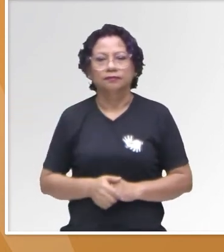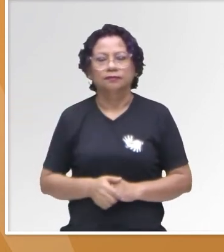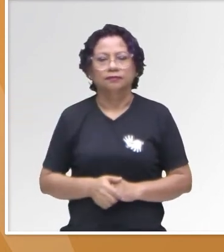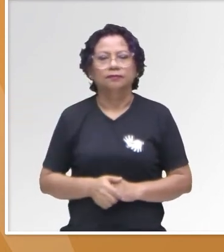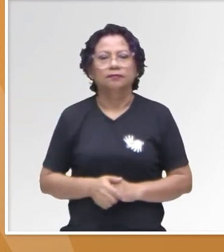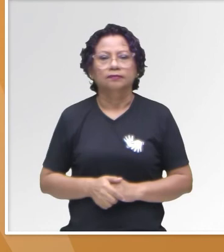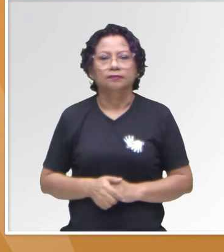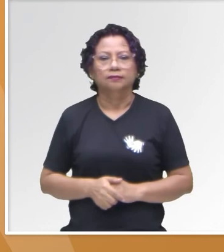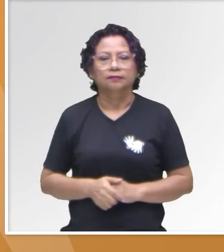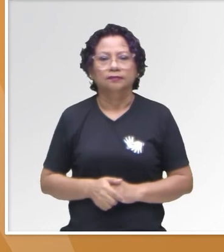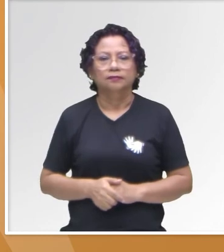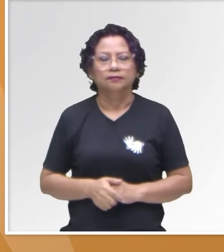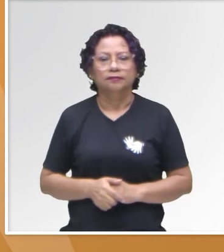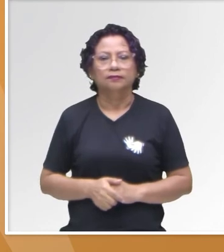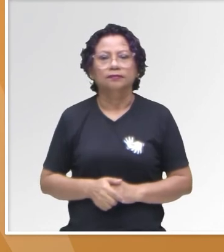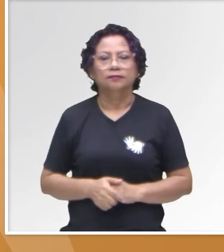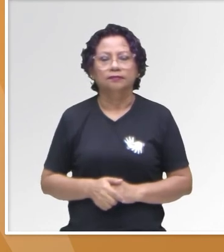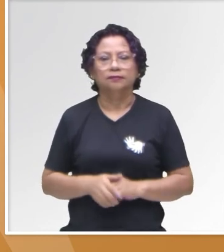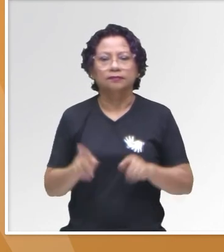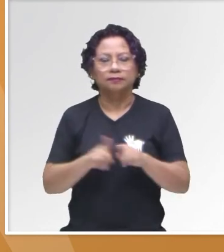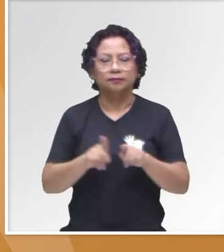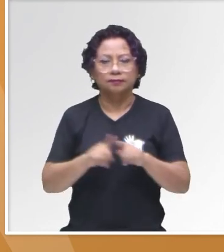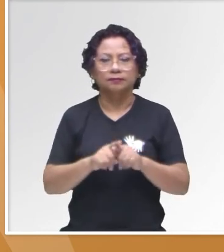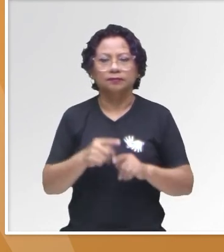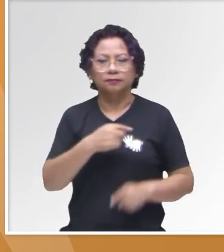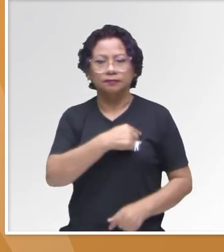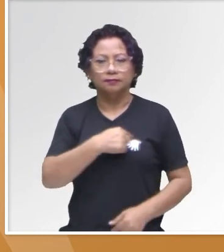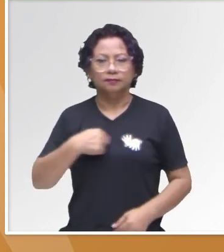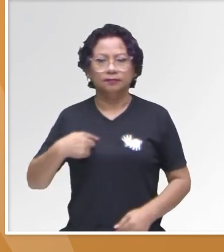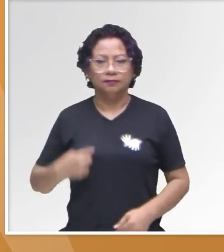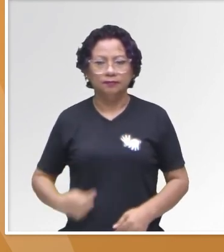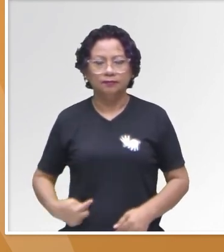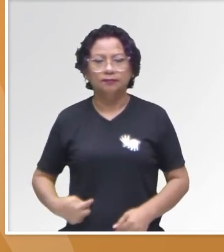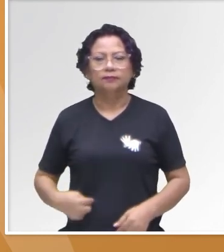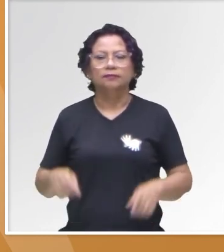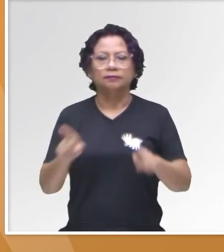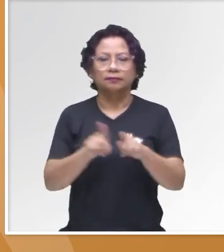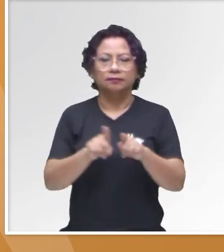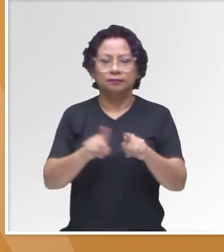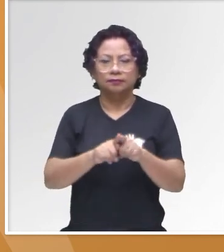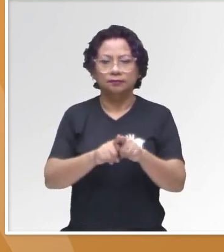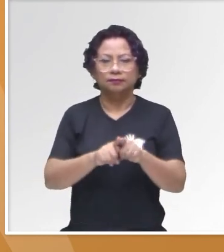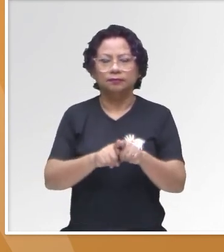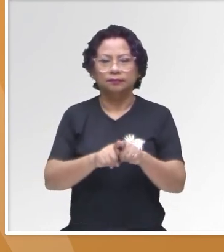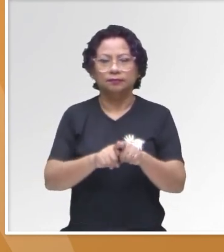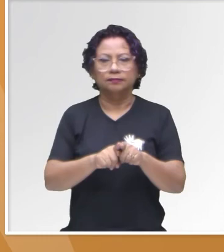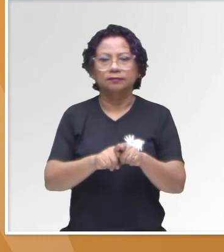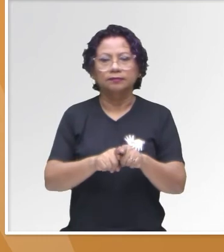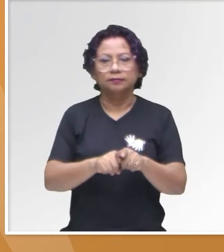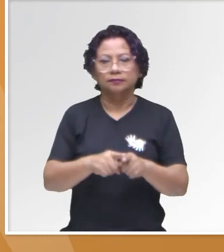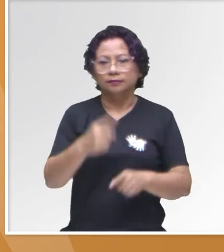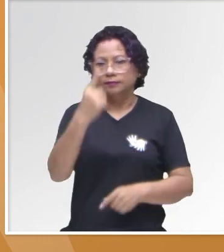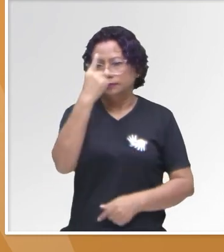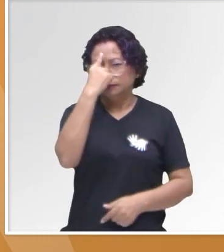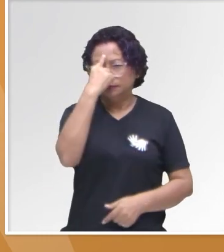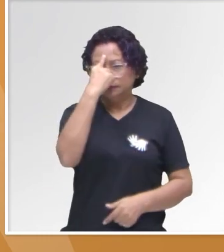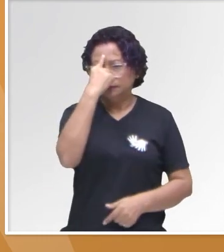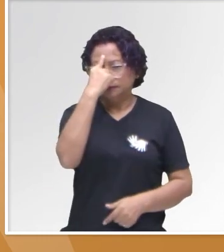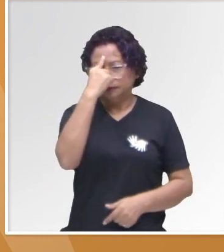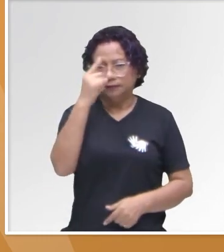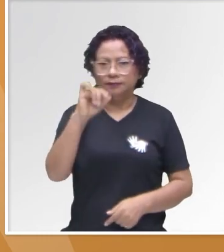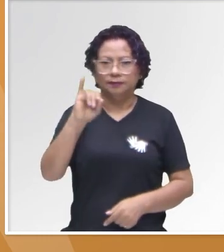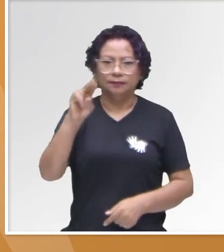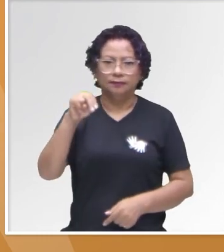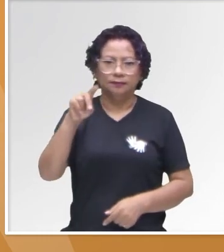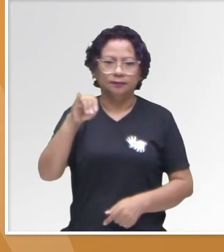entre eles. Aí temos aqui a China e também a Índia, né, que já estão aí mais próximos uns dos outros, né,